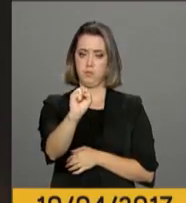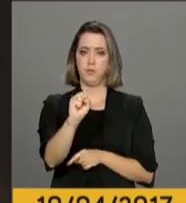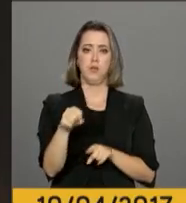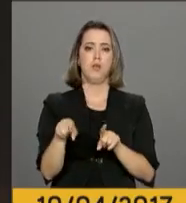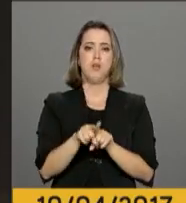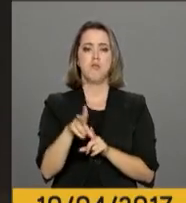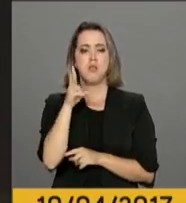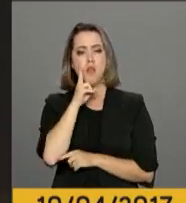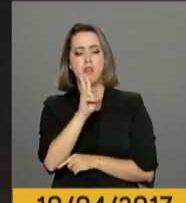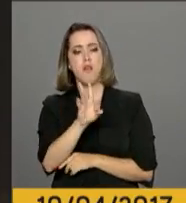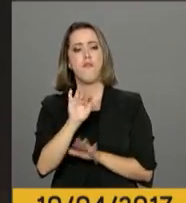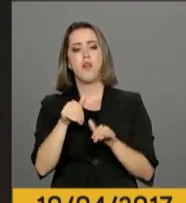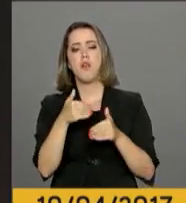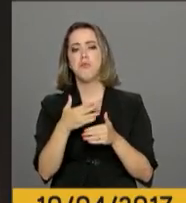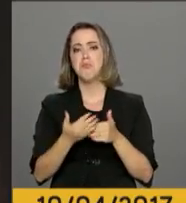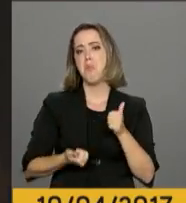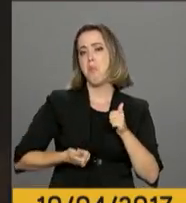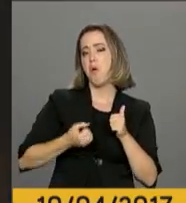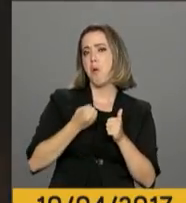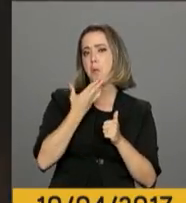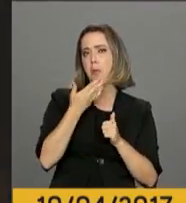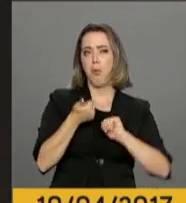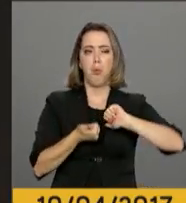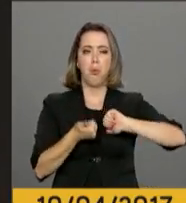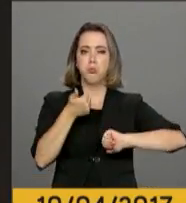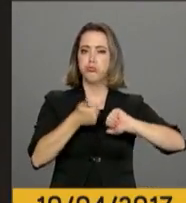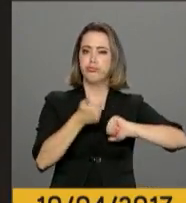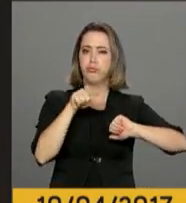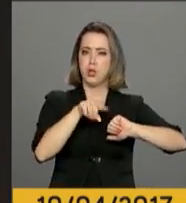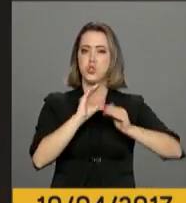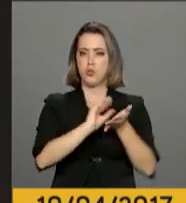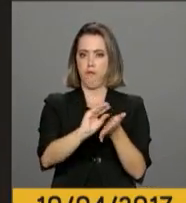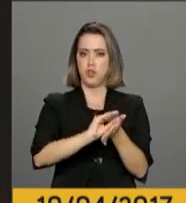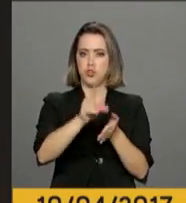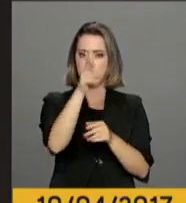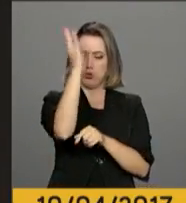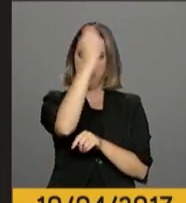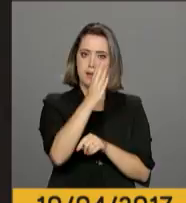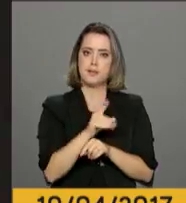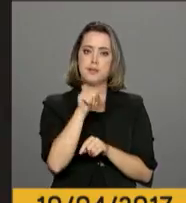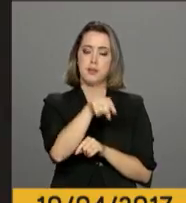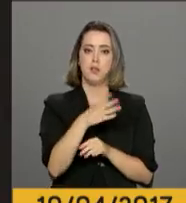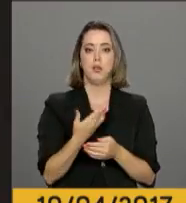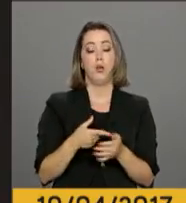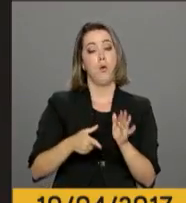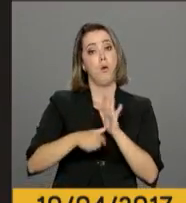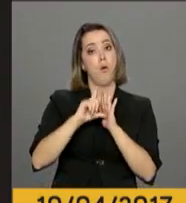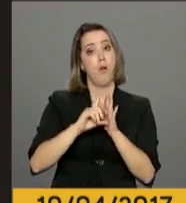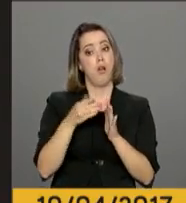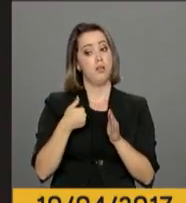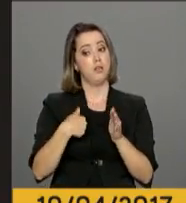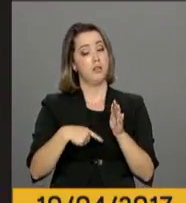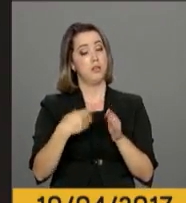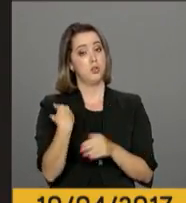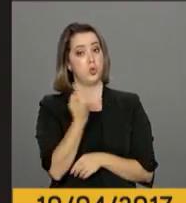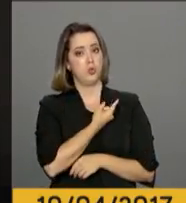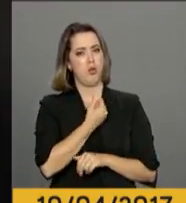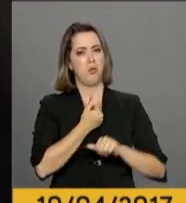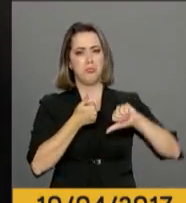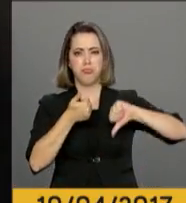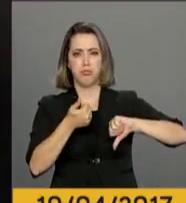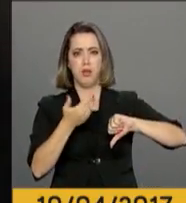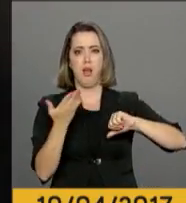que examina o grau de investimento, nos tirou o Brasil do patamar negativo para o